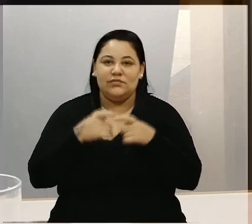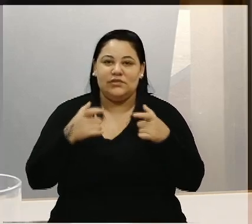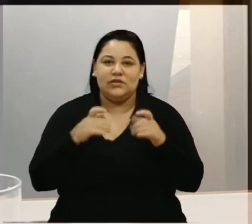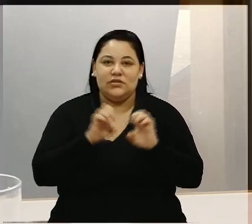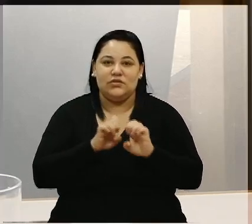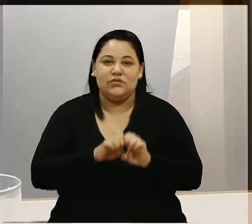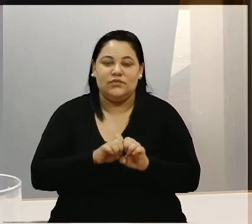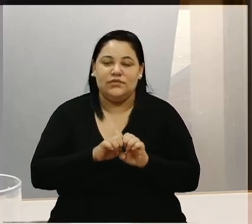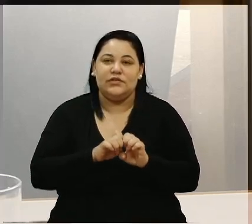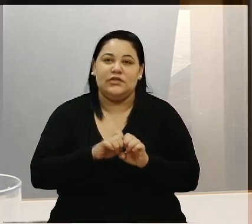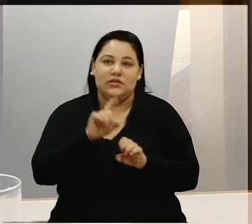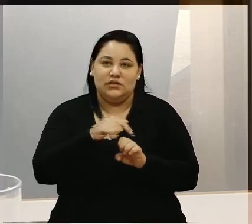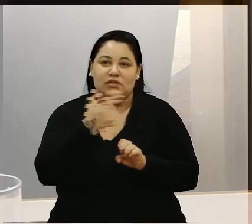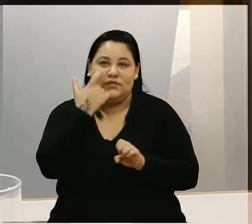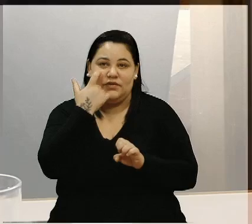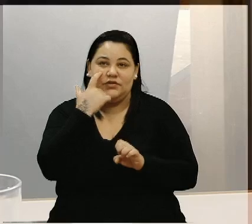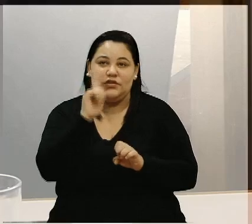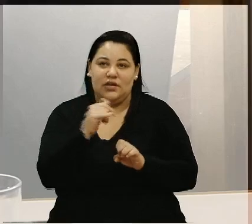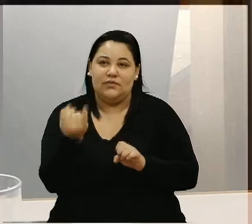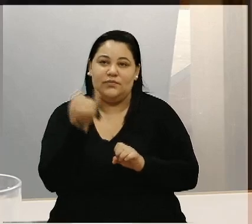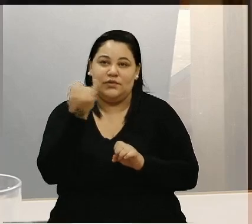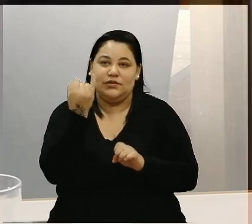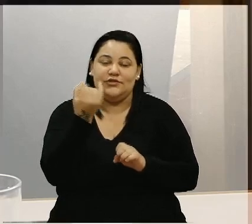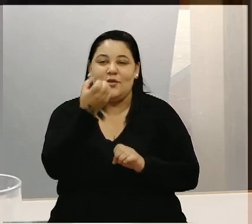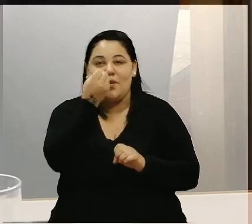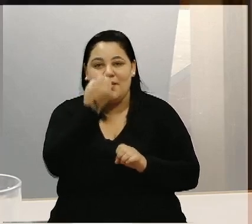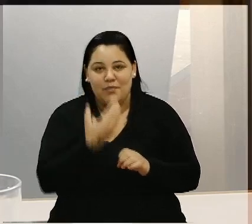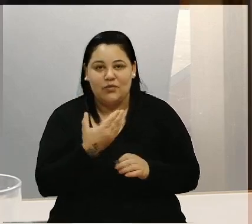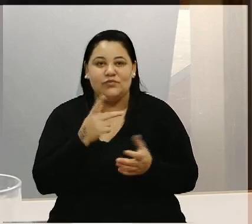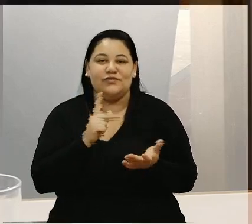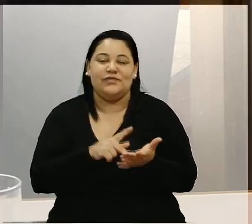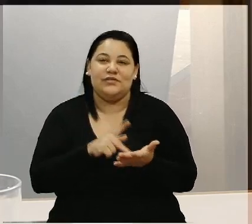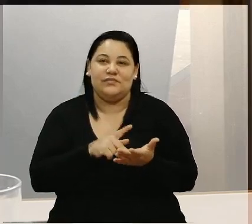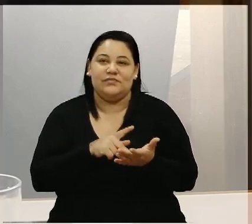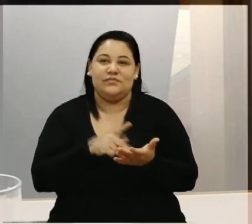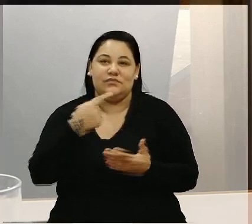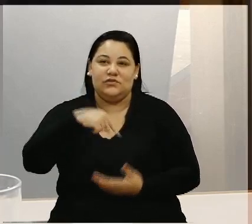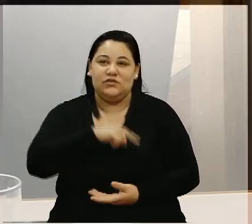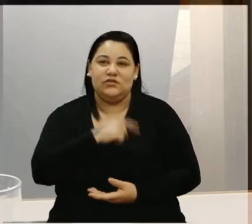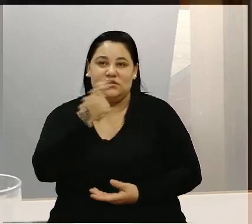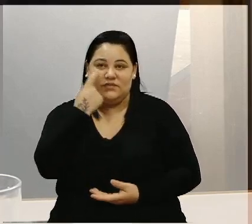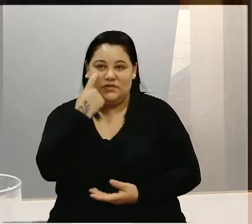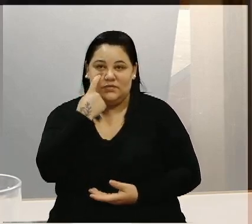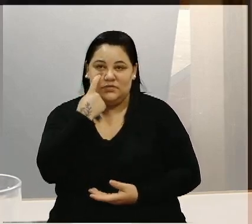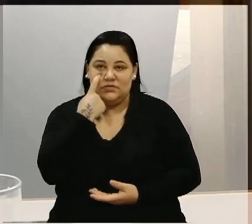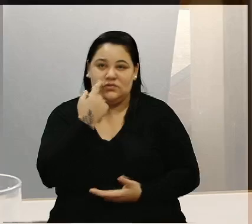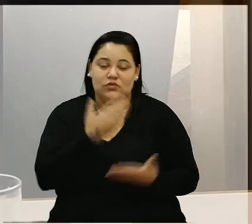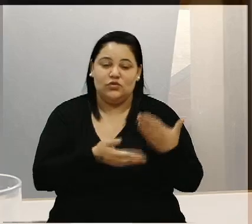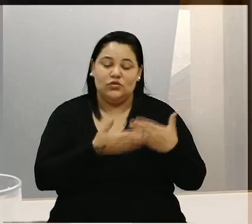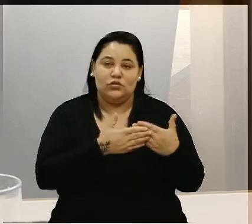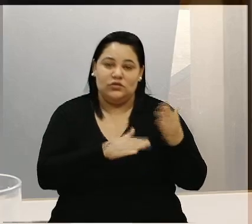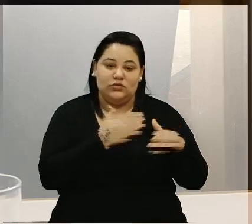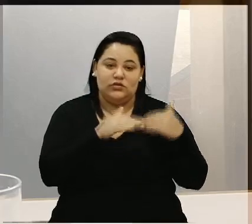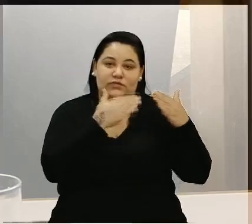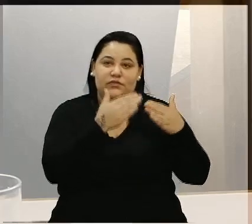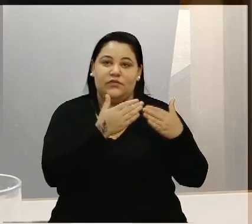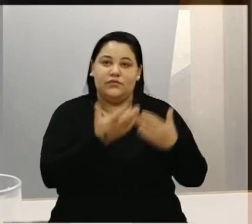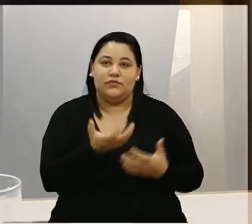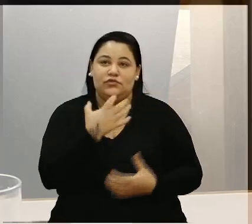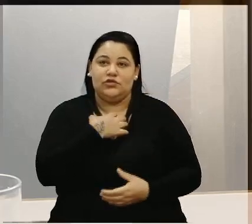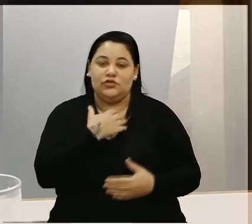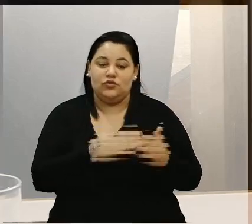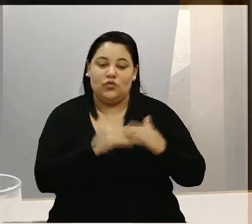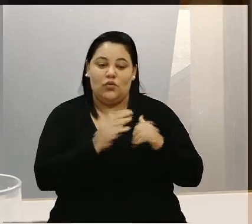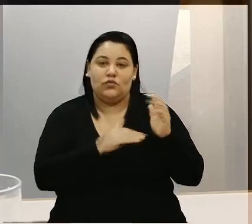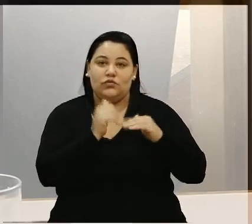é uma alternativa bastante viável, né? Então, que bom que a gente vê toda essa evolução também na forma de